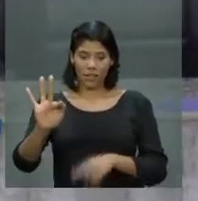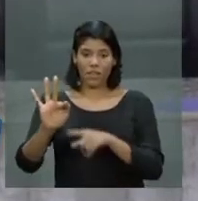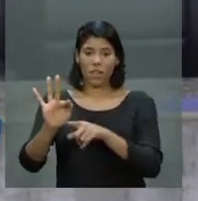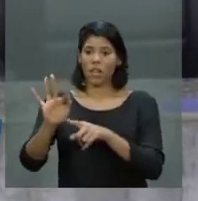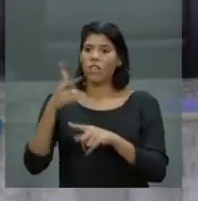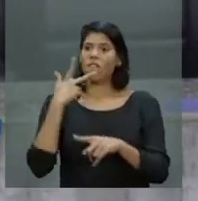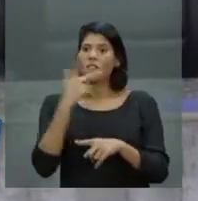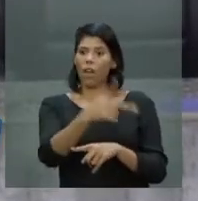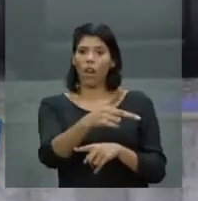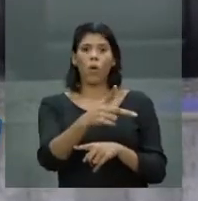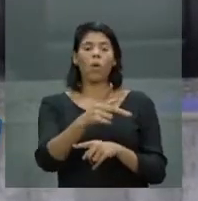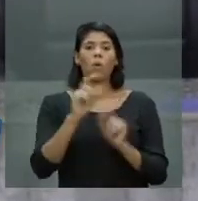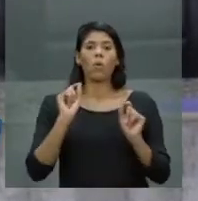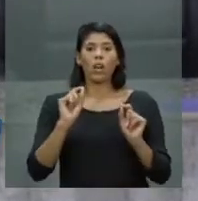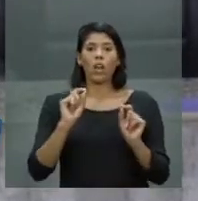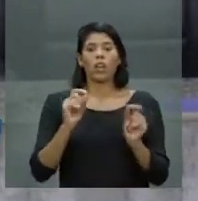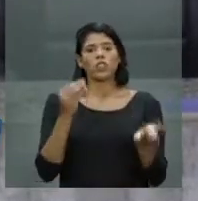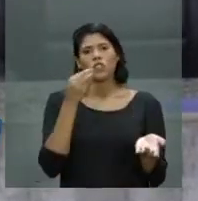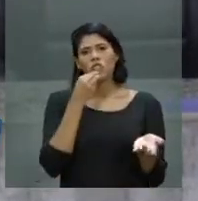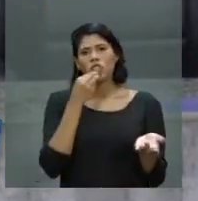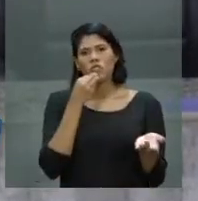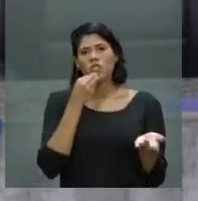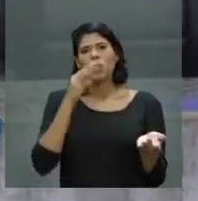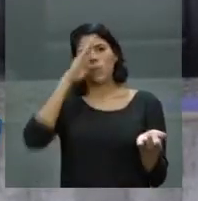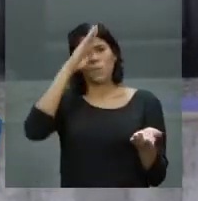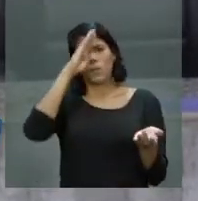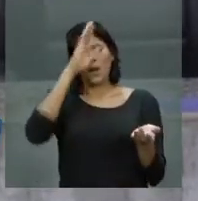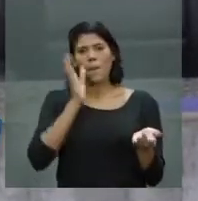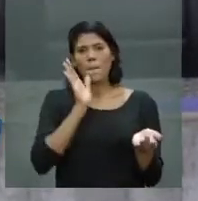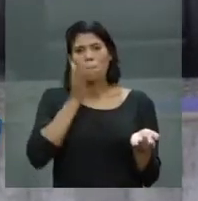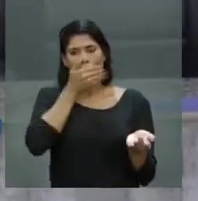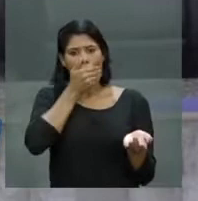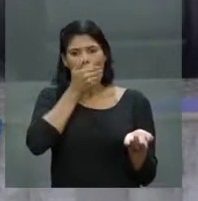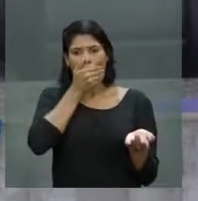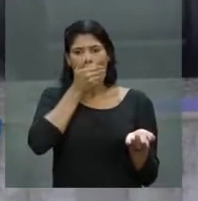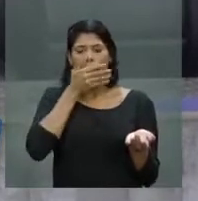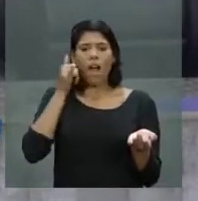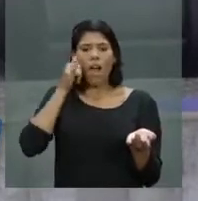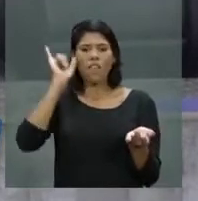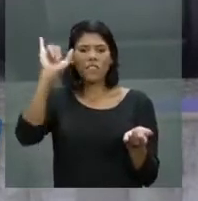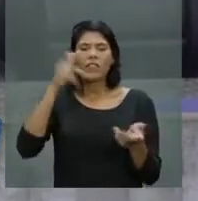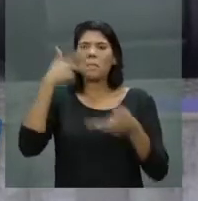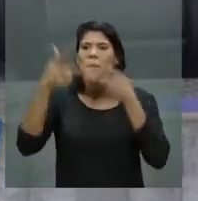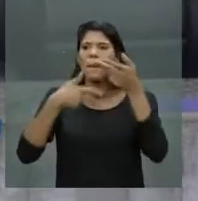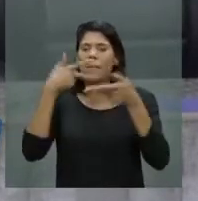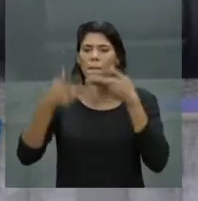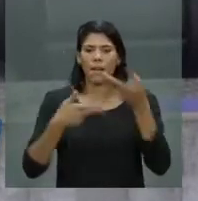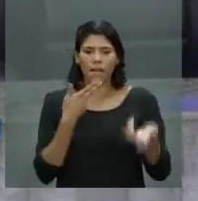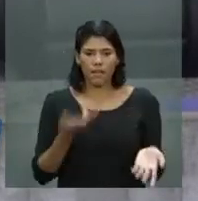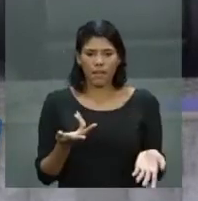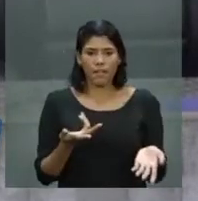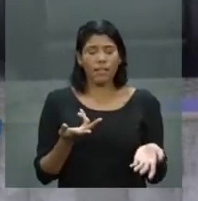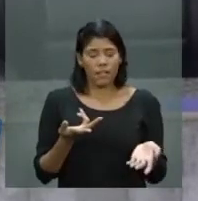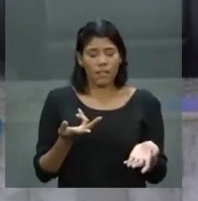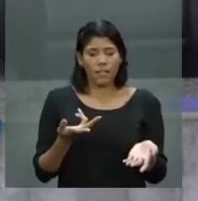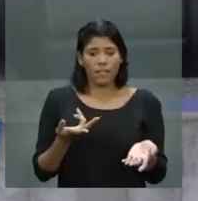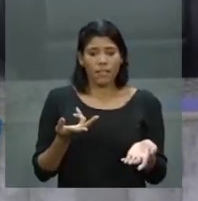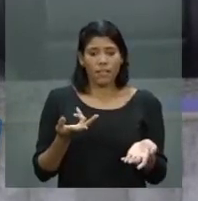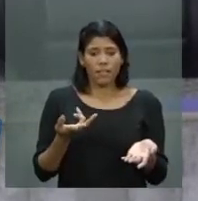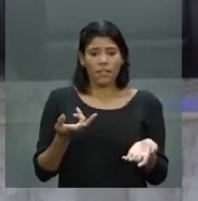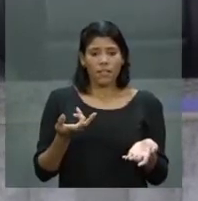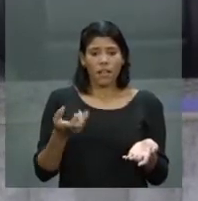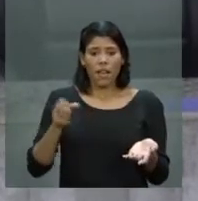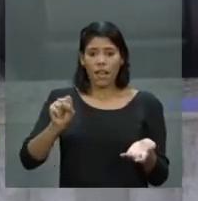amordaçado, no momento, deputado Renato, no momento que se tiver tempo aí, e se requenta, tem muita gente, tá? E